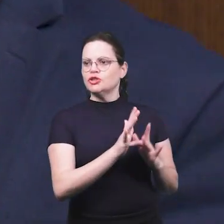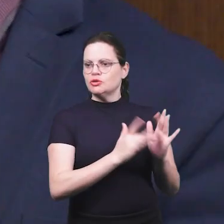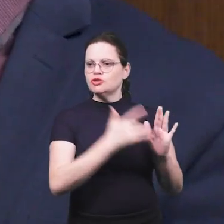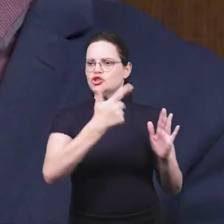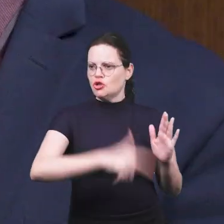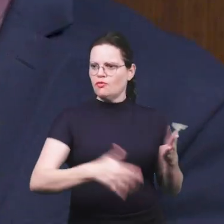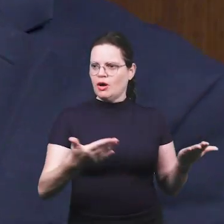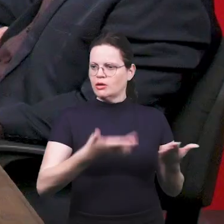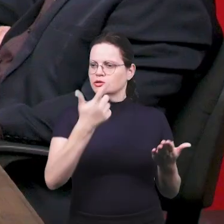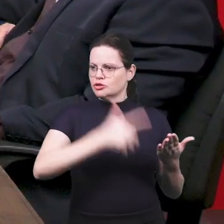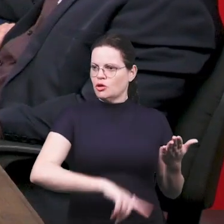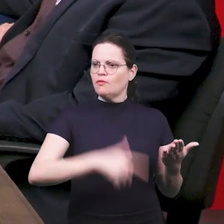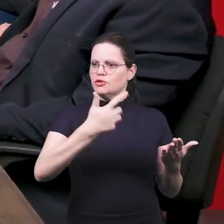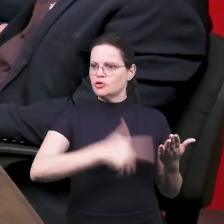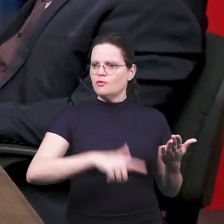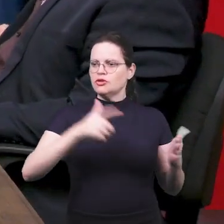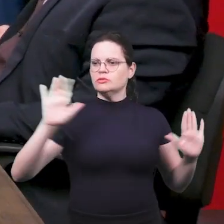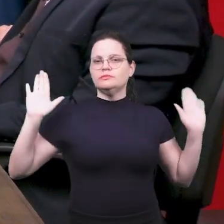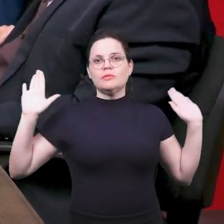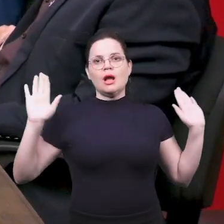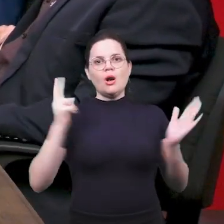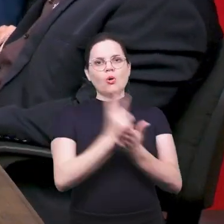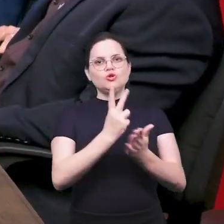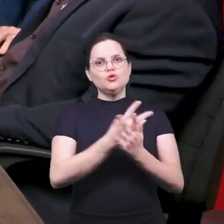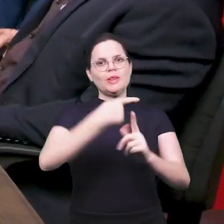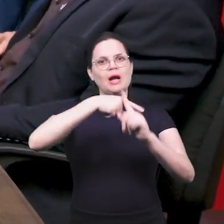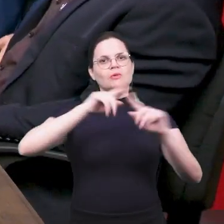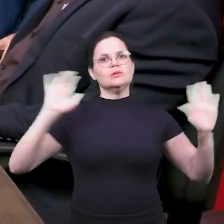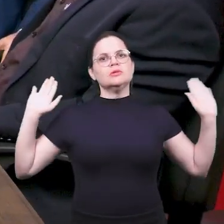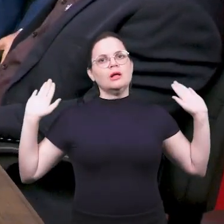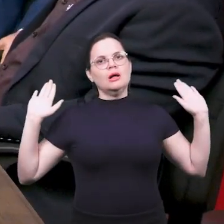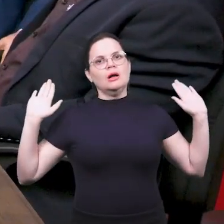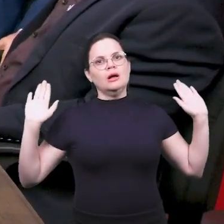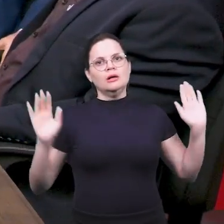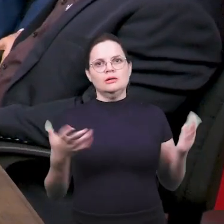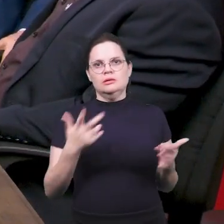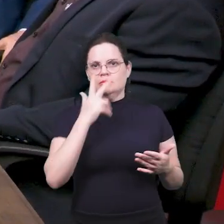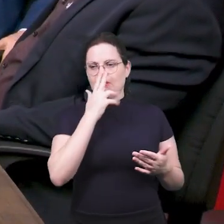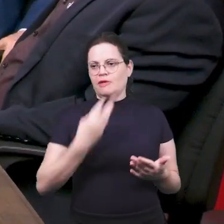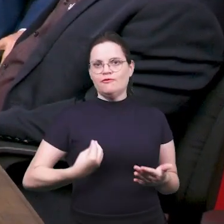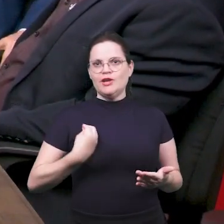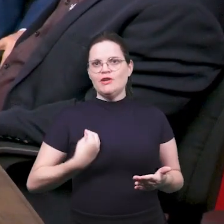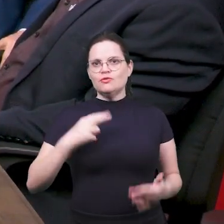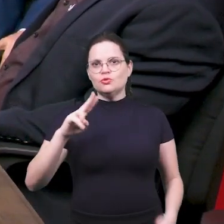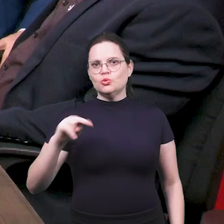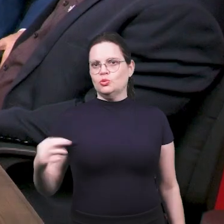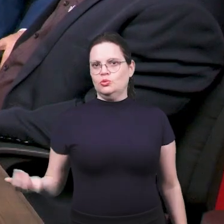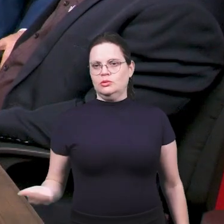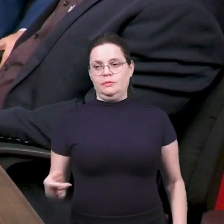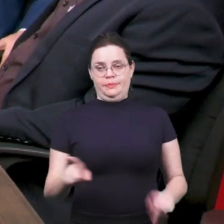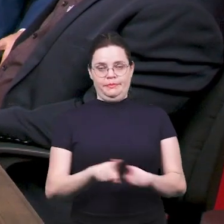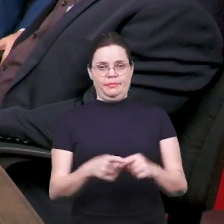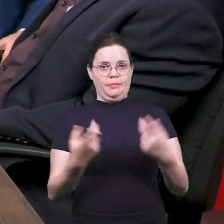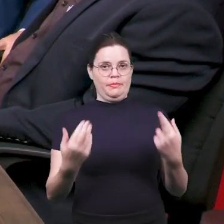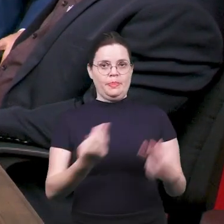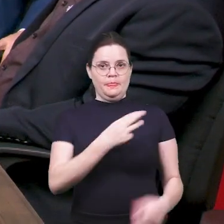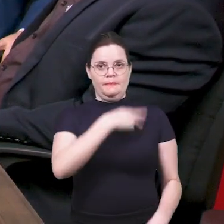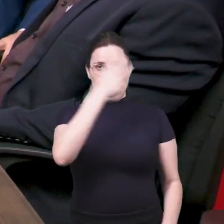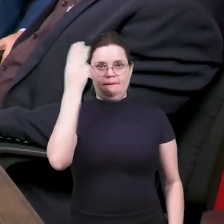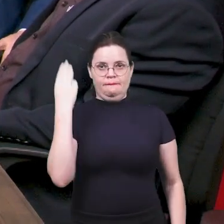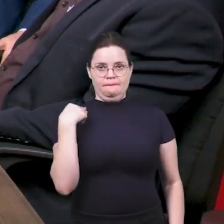novo. A repetição do sacrifício. Né? E aqui, sobre Maria, voltando a Maria, que Maria é uma coisa forte mesmo.